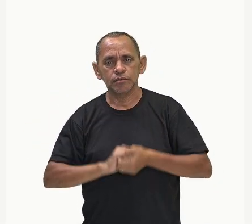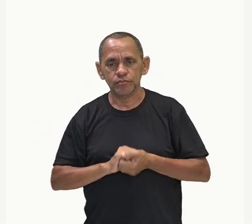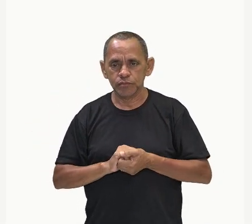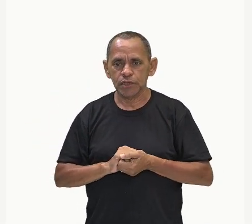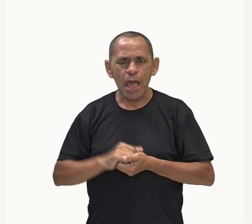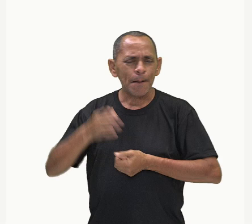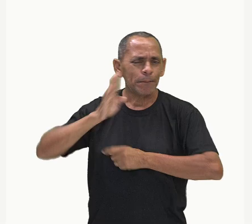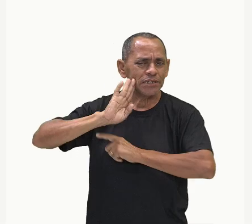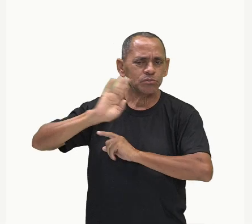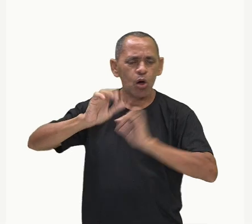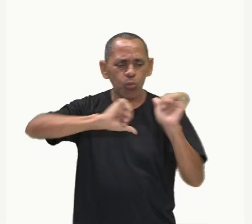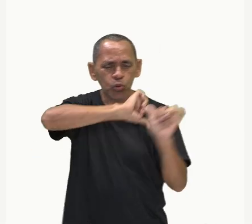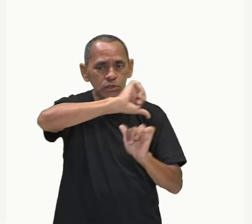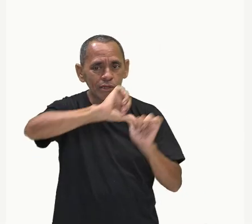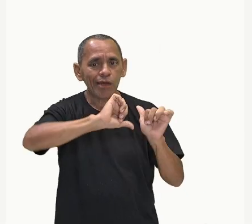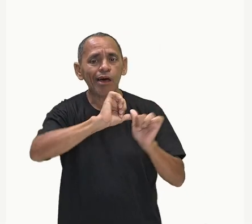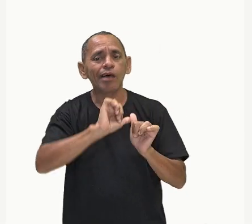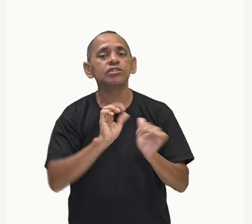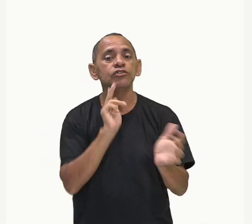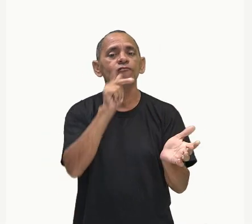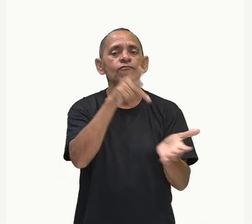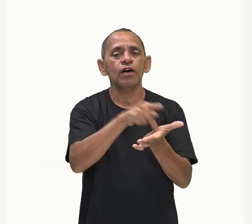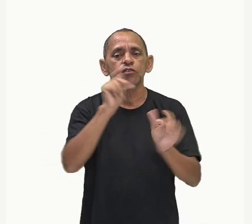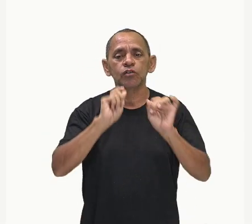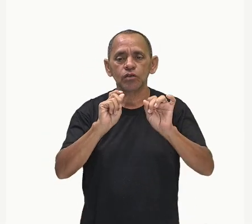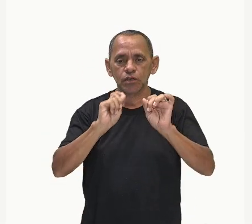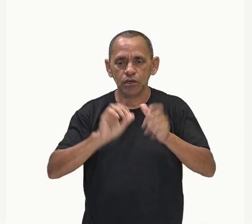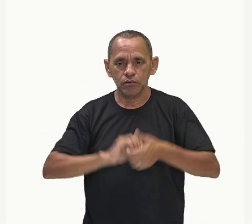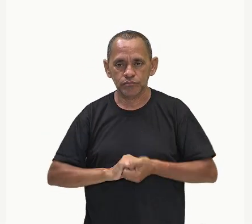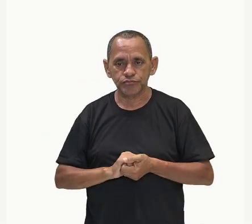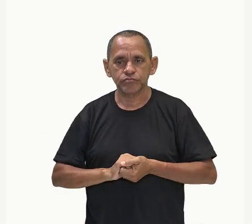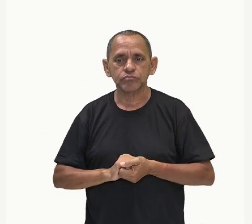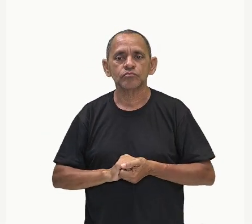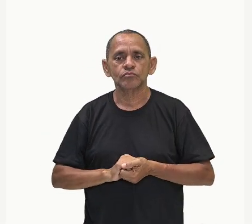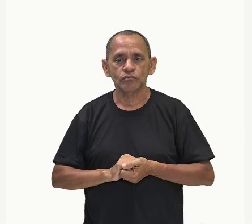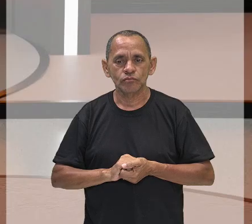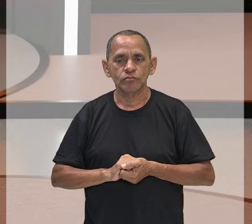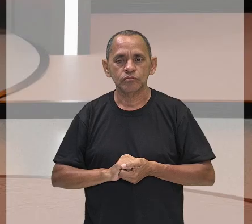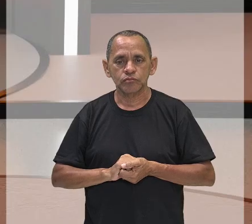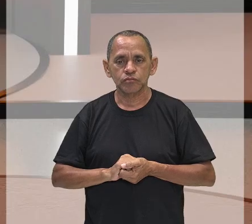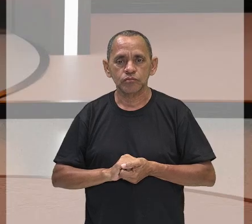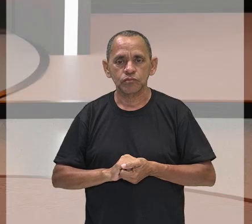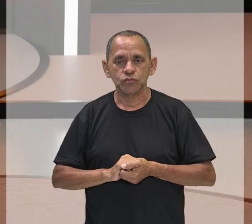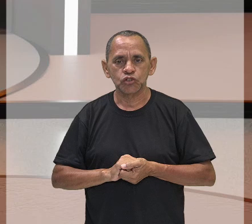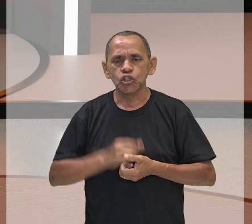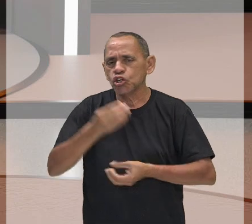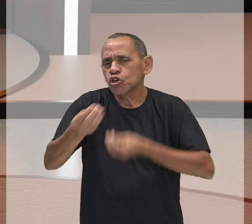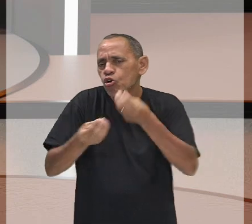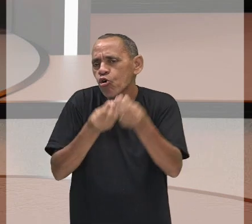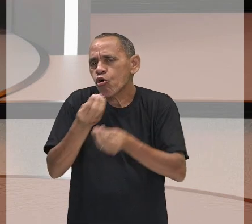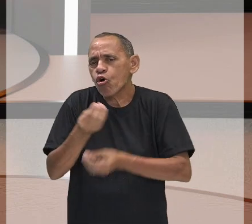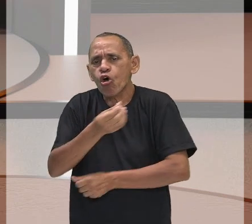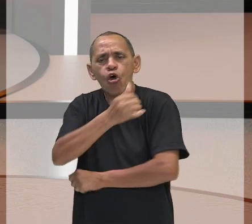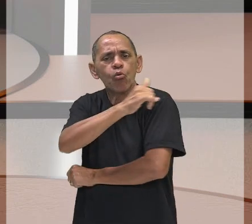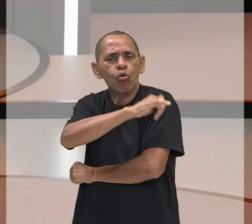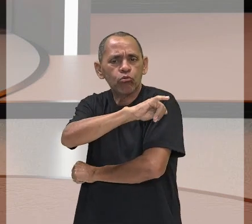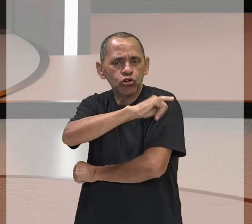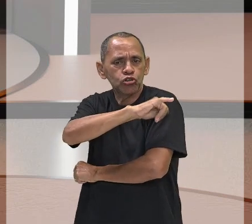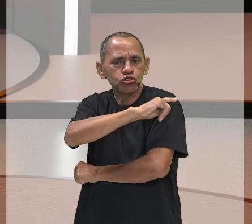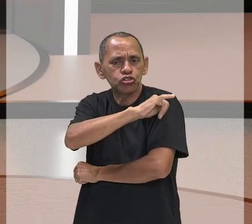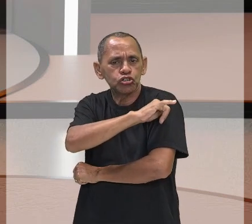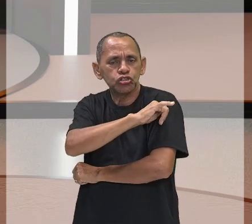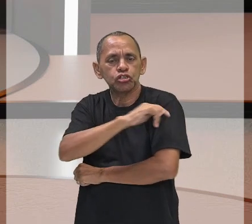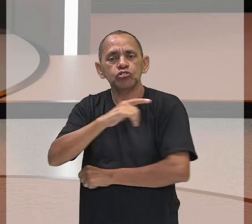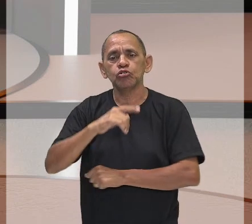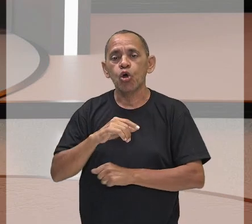principal mudança, de fato, foi no status em que o Rio de Janeiro recebeu, tá, gente? De uma simples